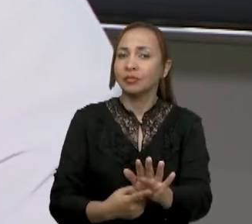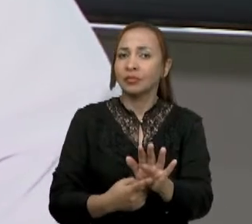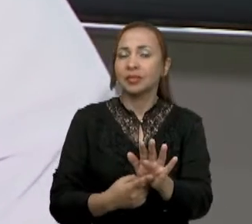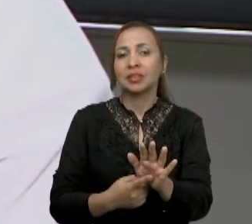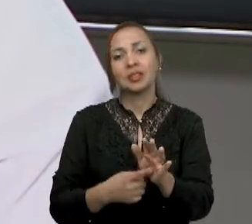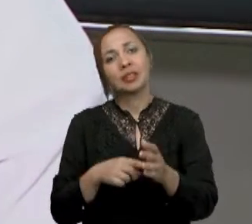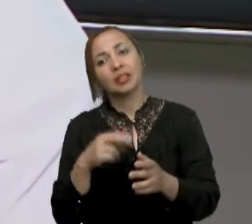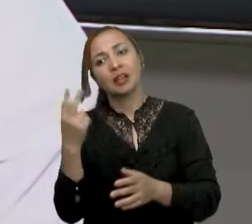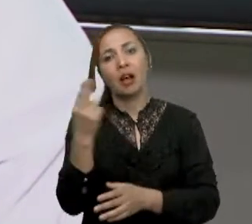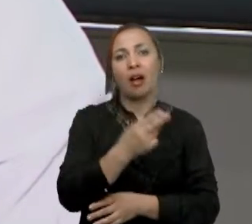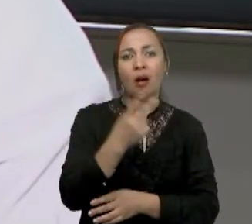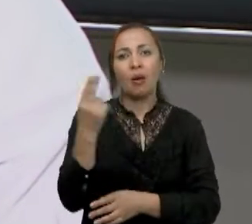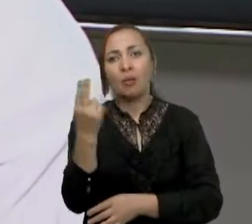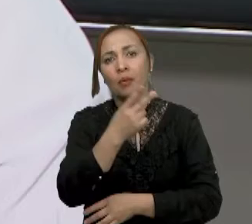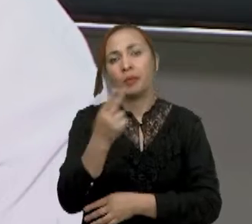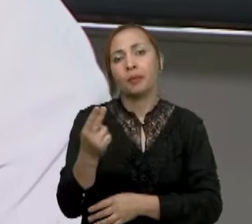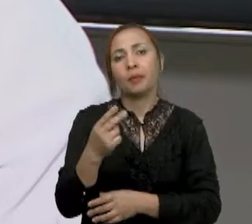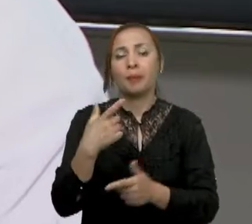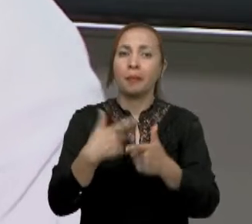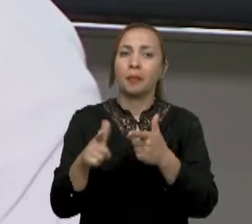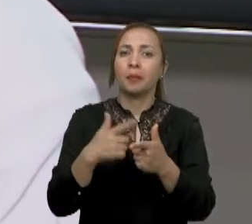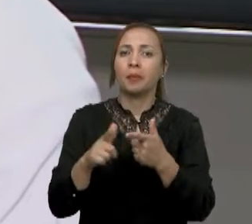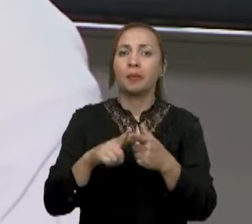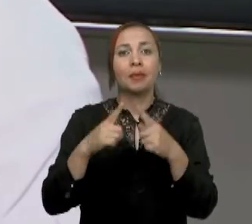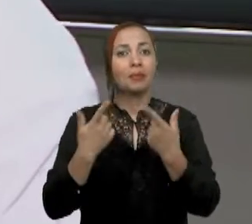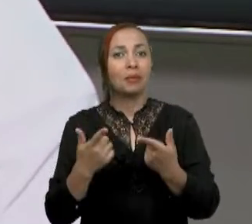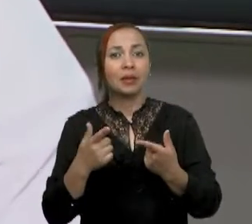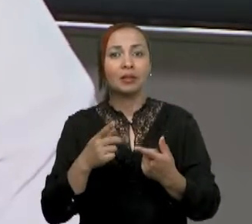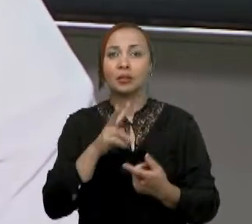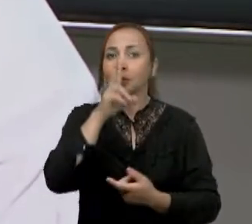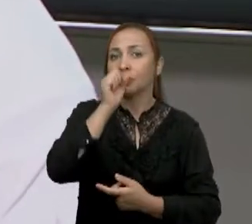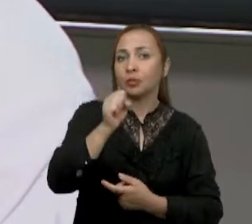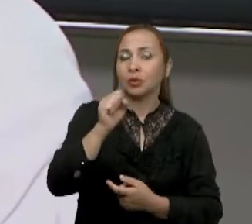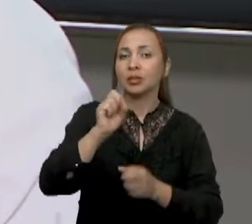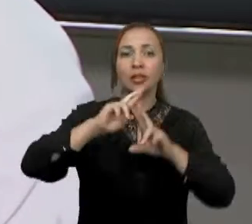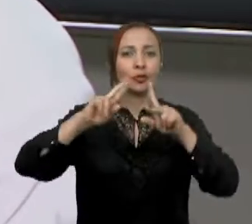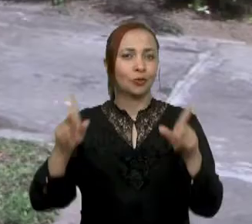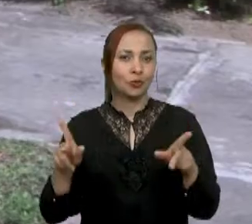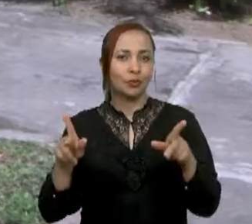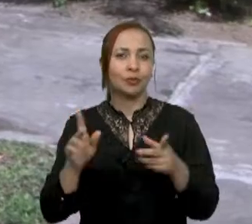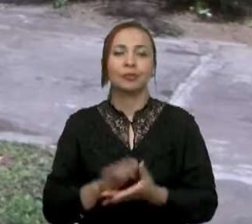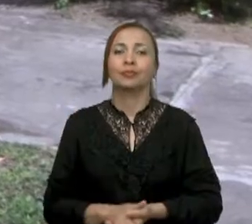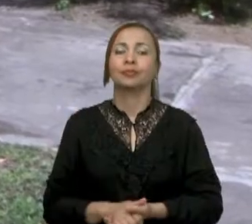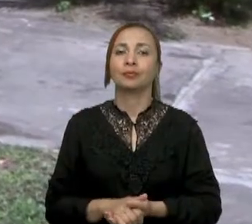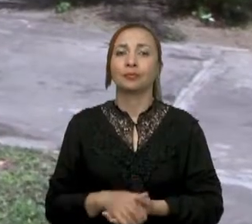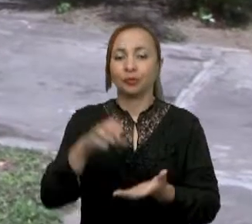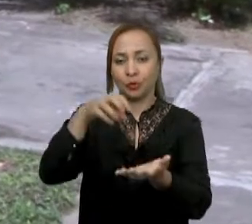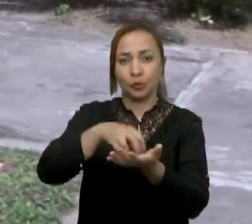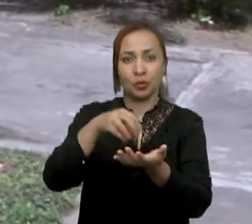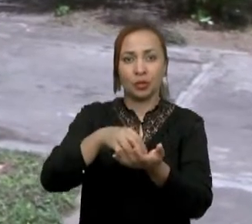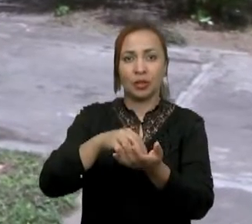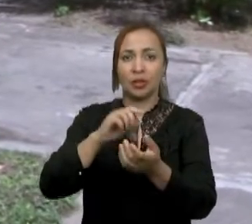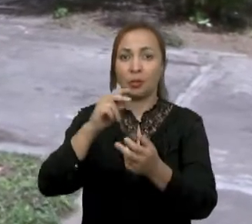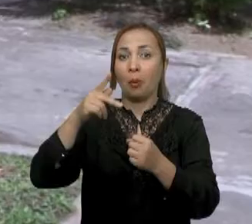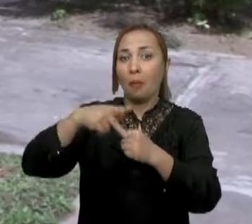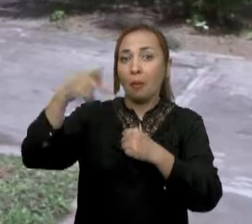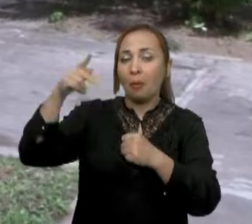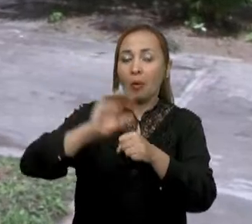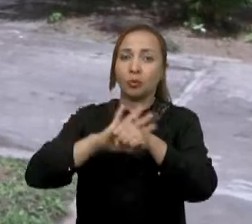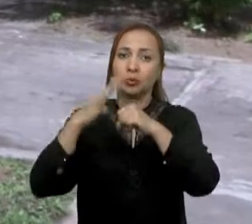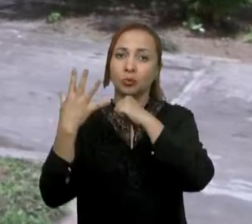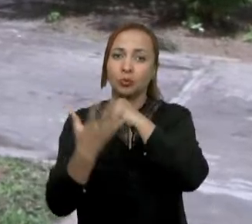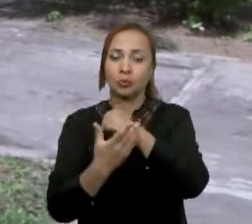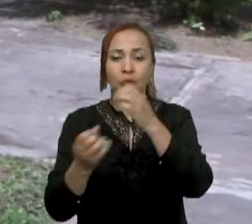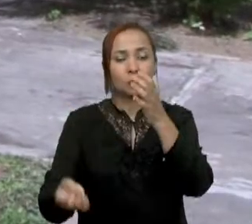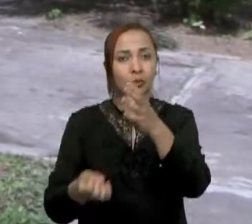às vezes o mesmo a mesma sequela porém com intensidades diferentes eu sendo no próximo vídeo ele surgem